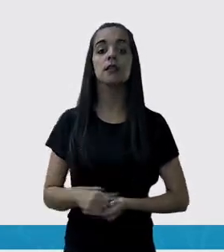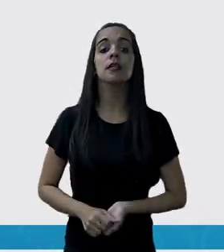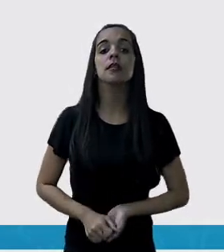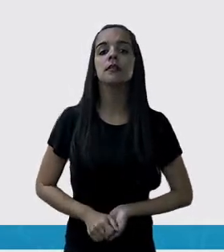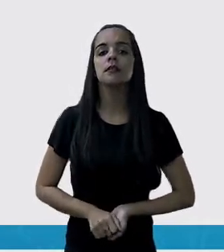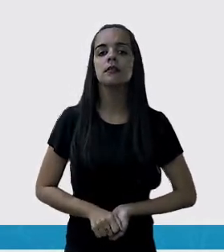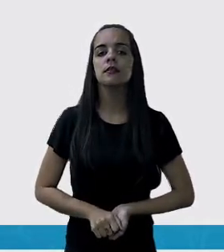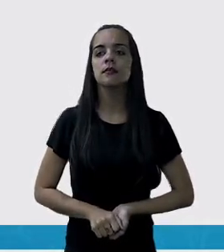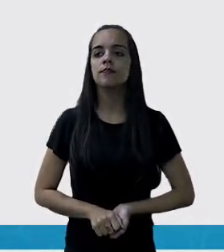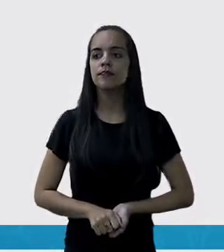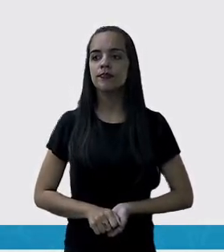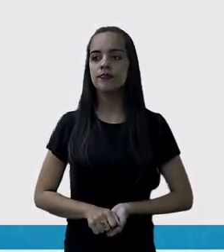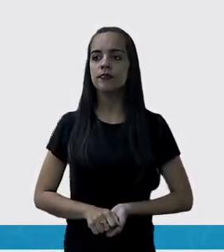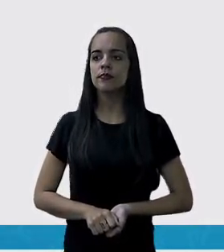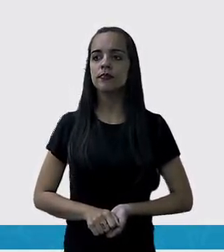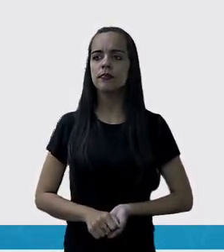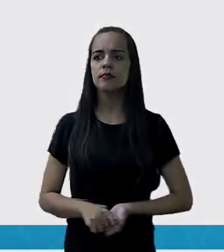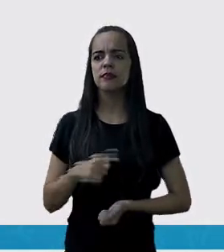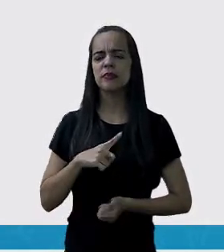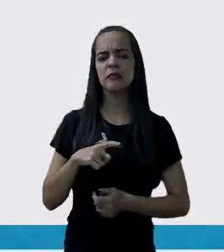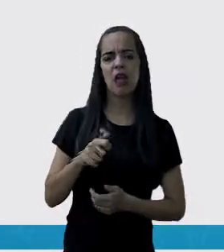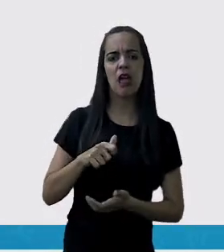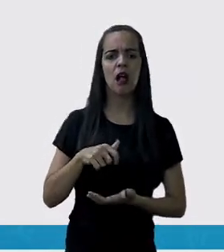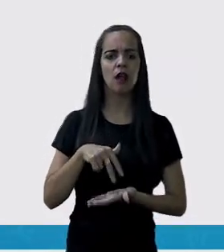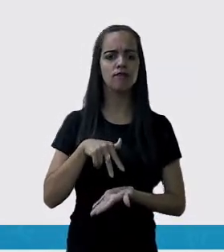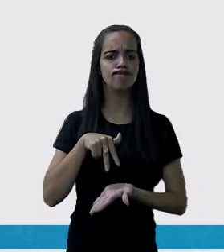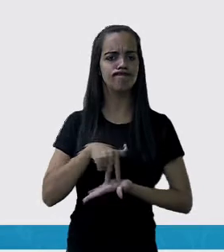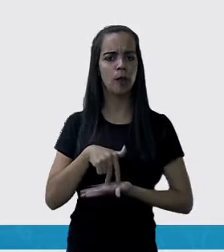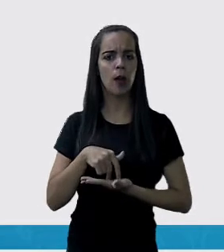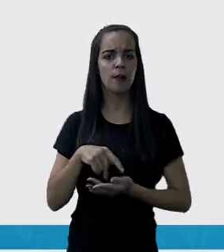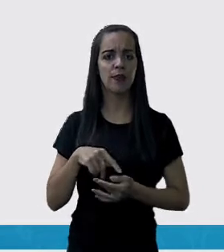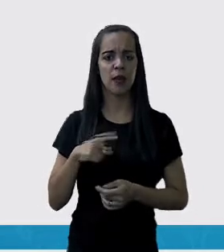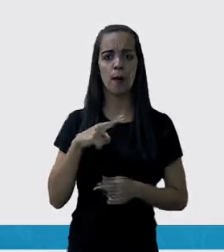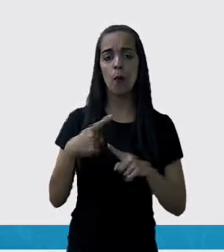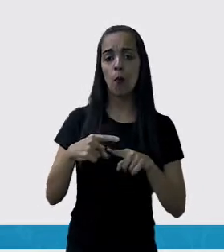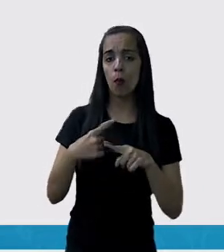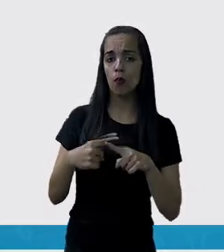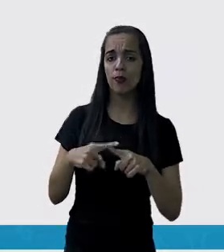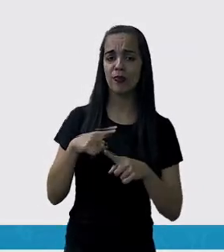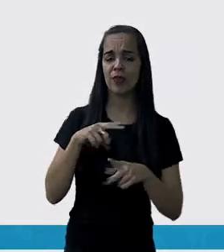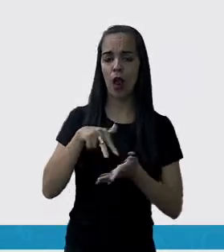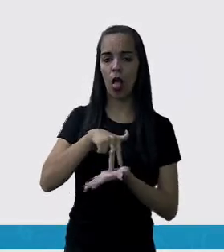essa palavrinha. Instável. Olha a outra.